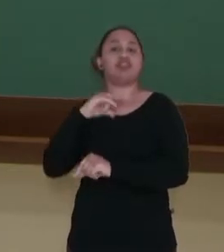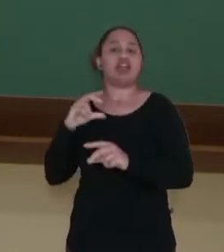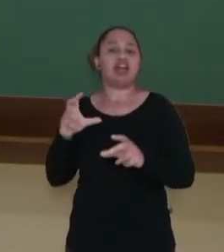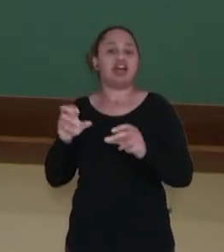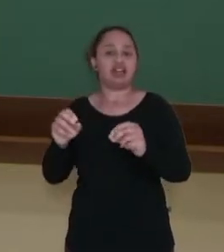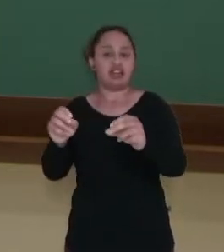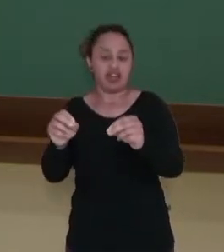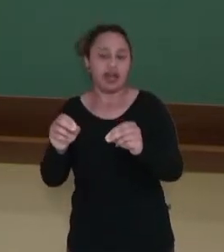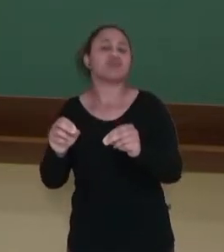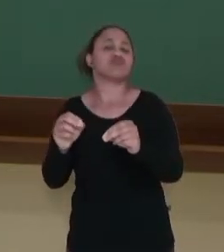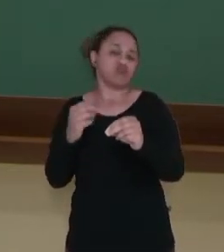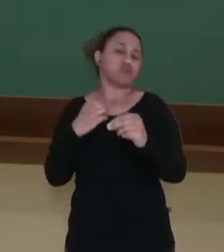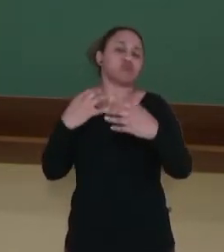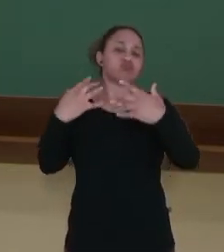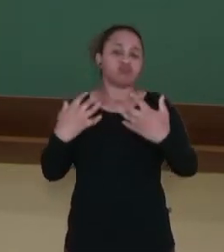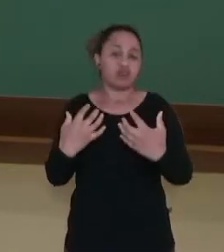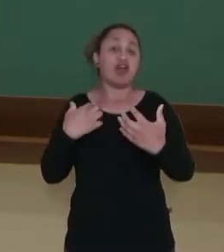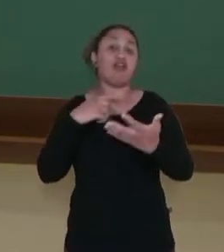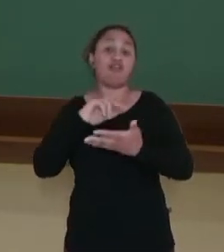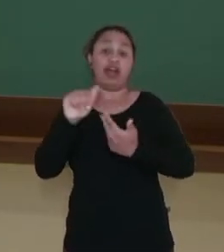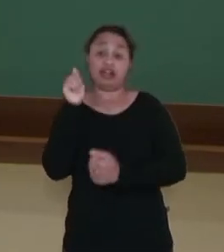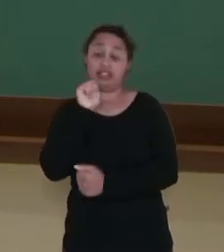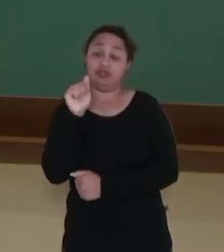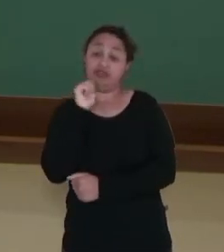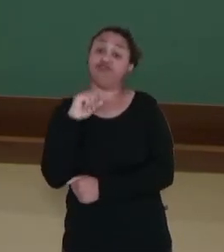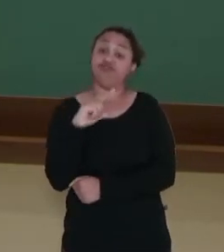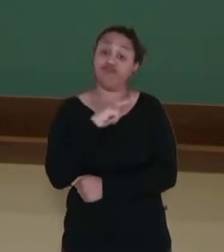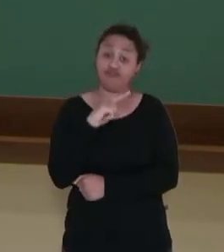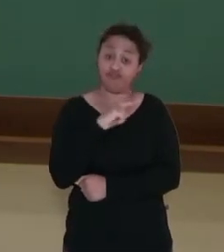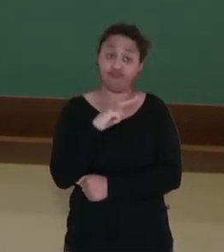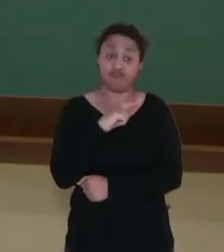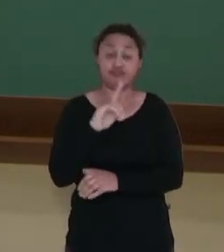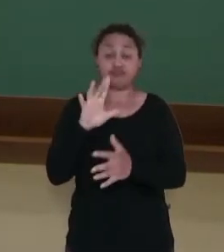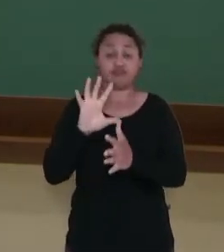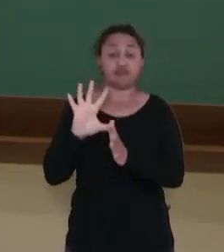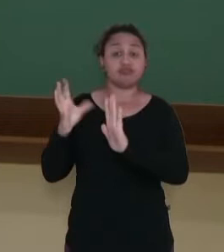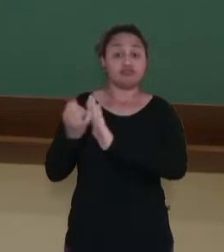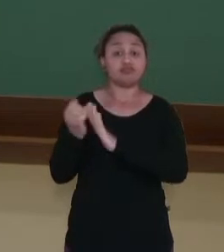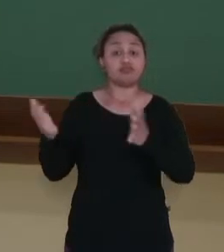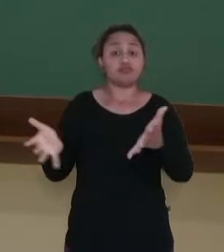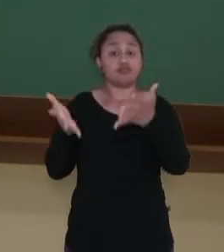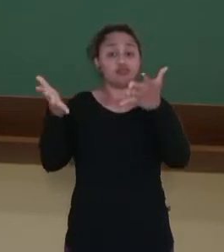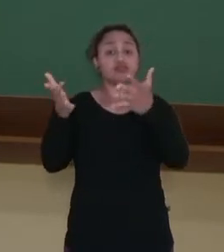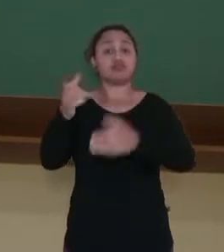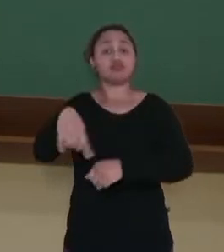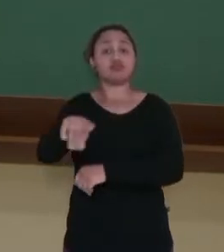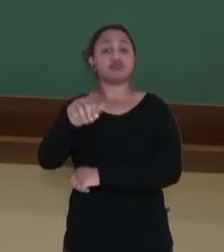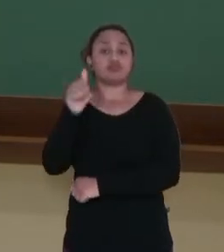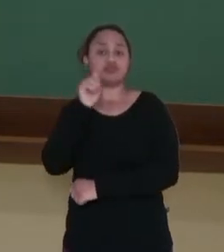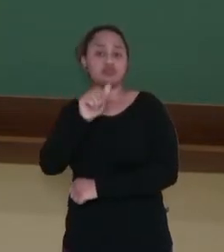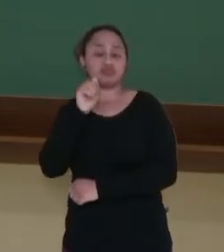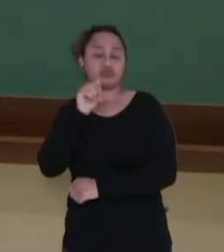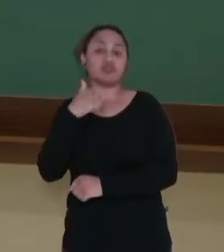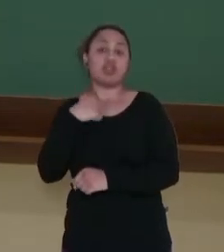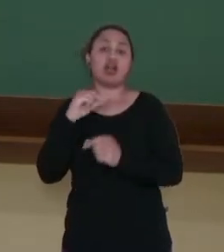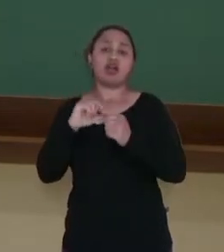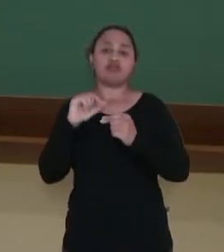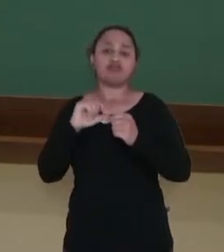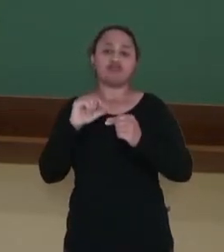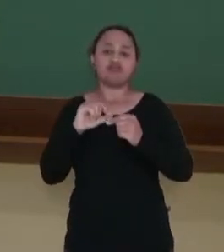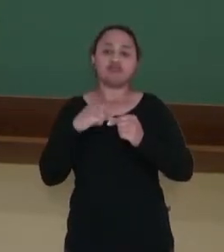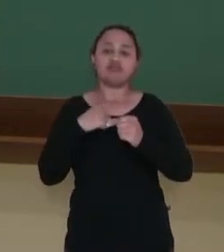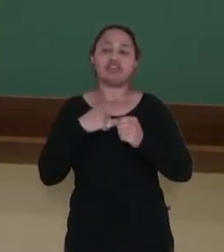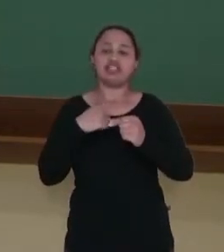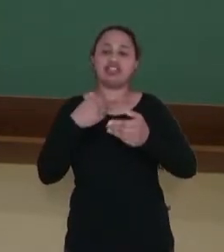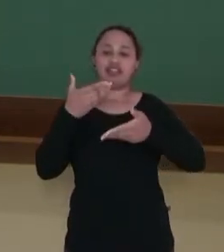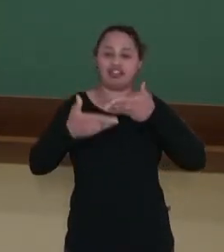de mama, que infelizmente é enfrentado por muitas mulheres. Então esse símbolo incentiva as mulheres ao autoexame e também a procurar